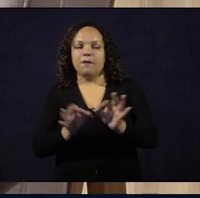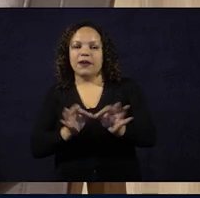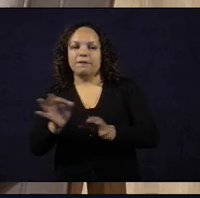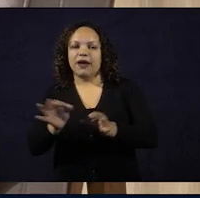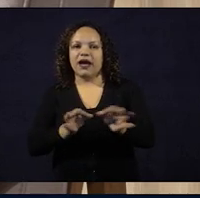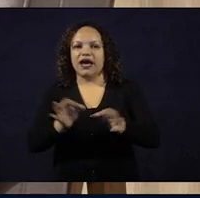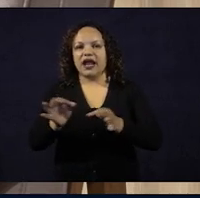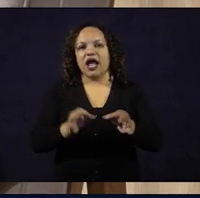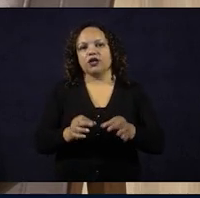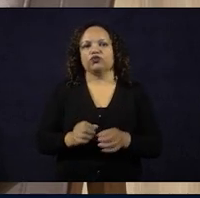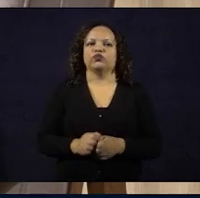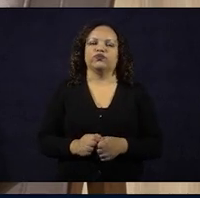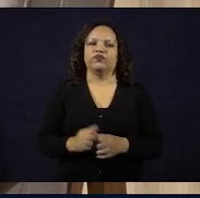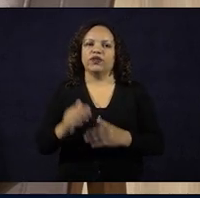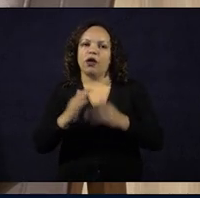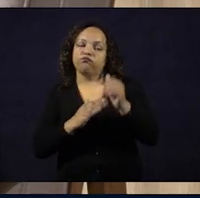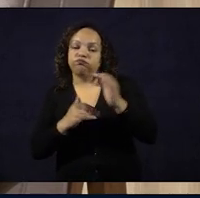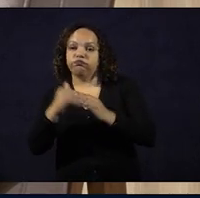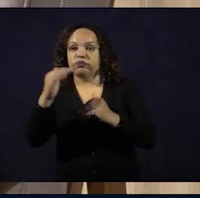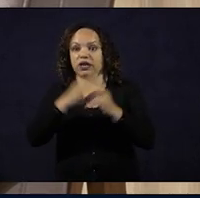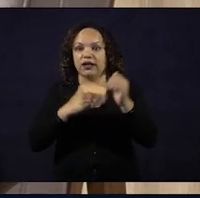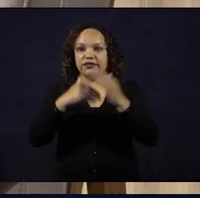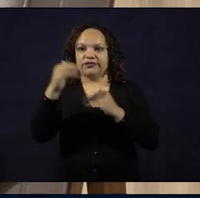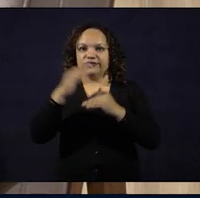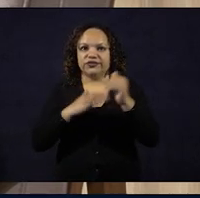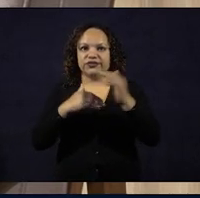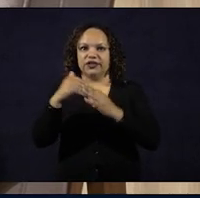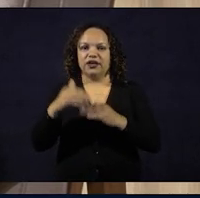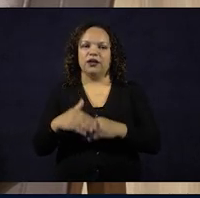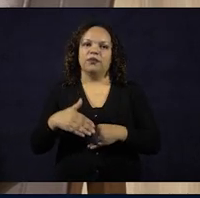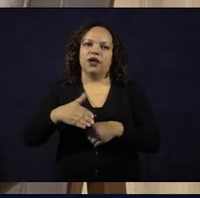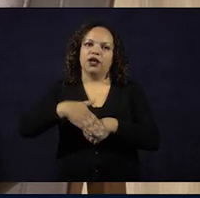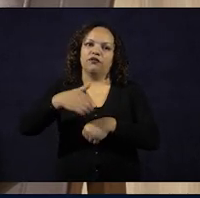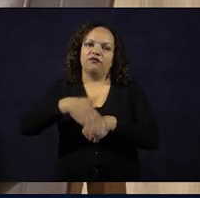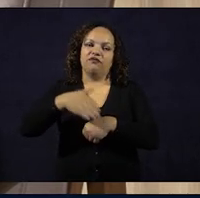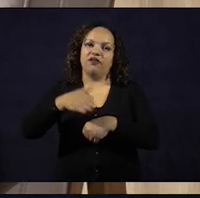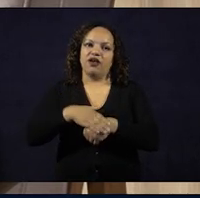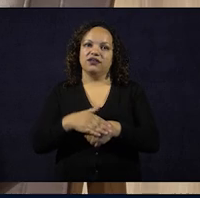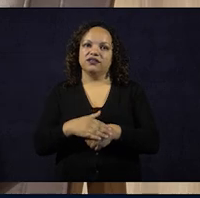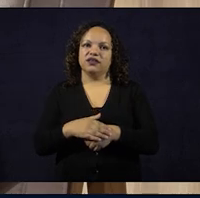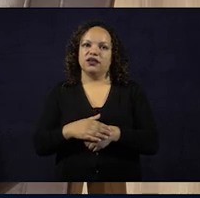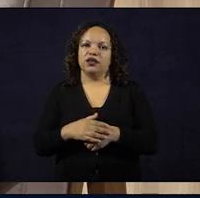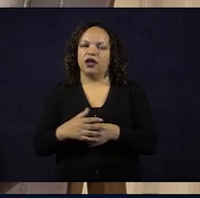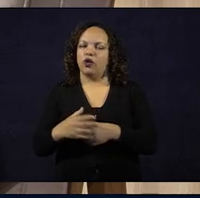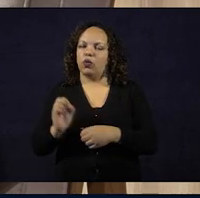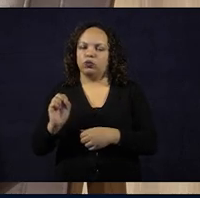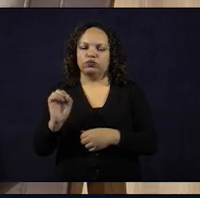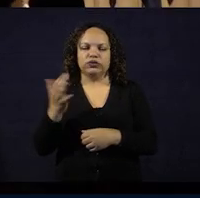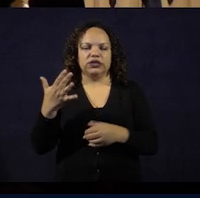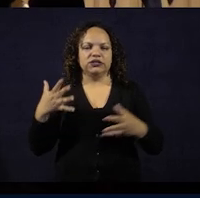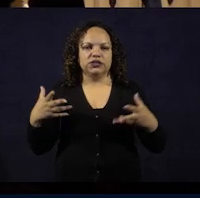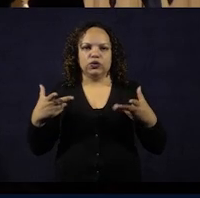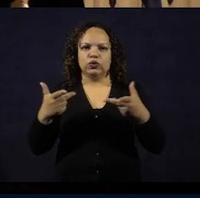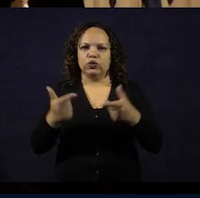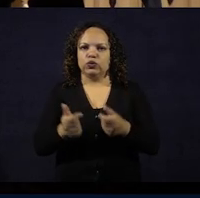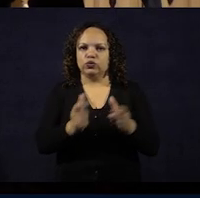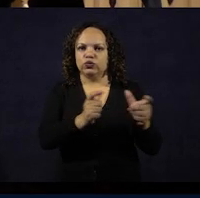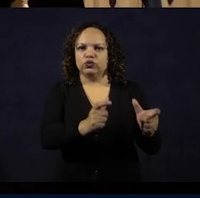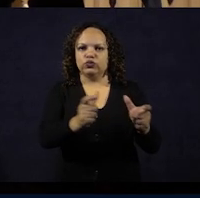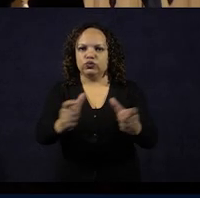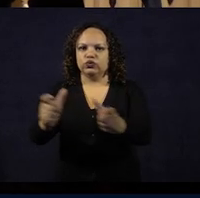vocês têm engajado capacitados os produtores para fazer com que essa transformação aconteça na cadeia toda como você falou